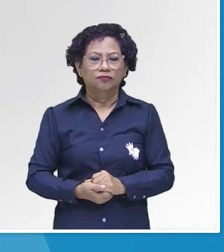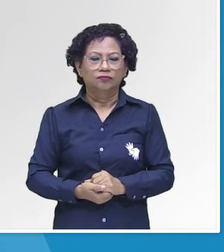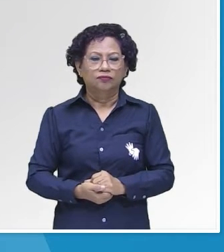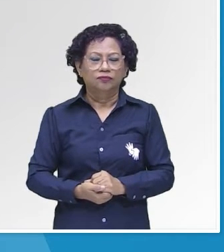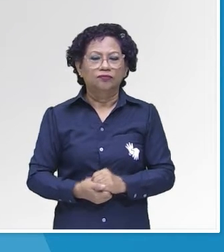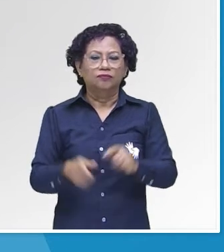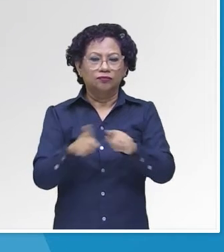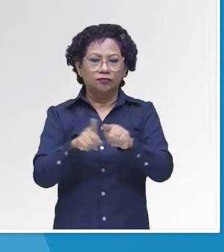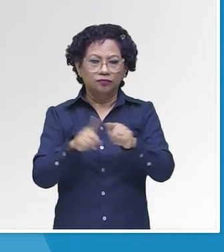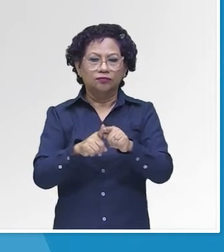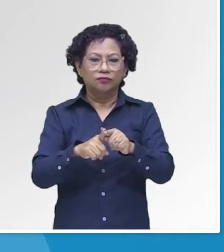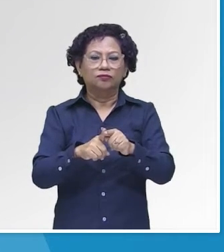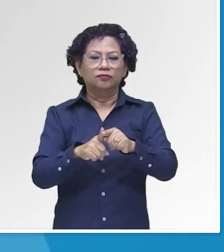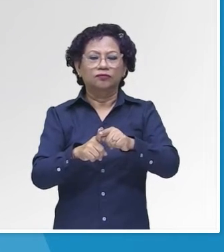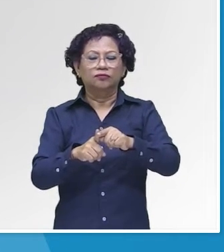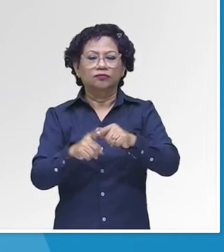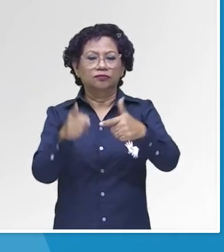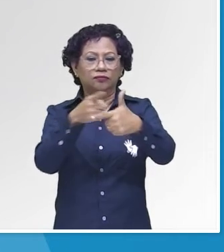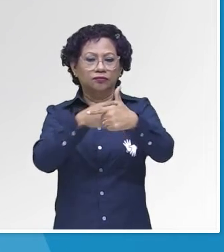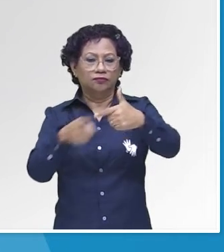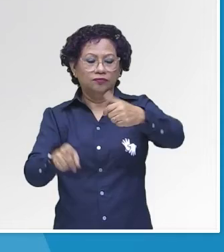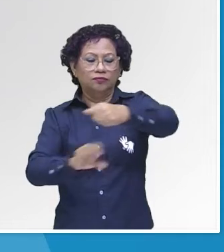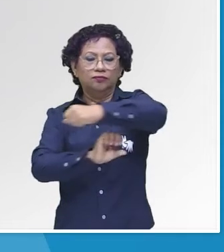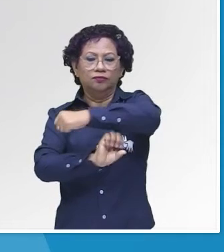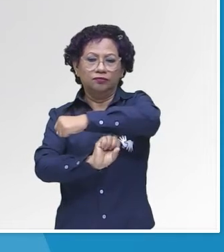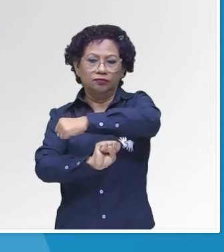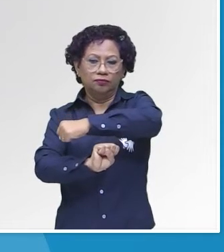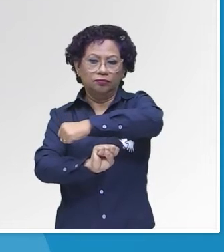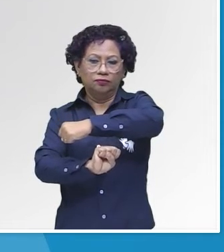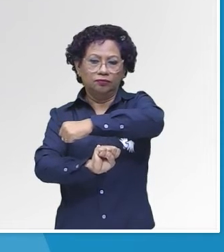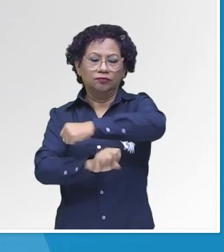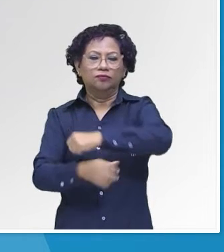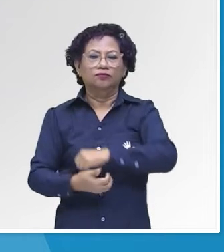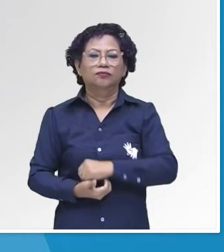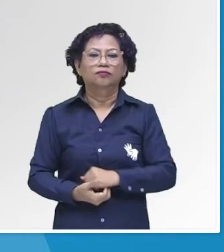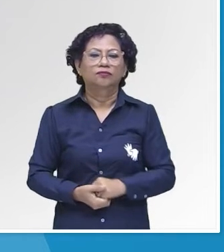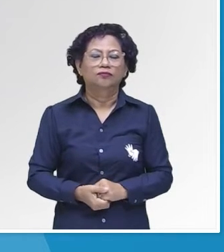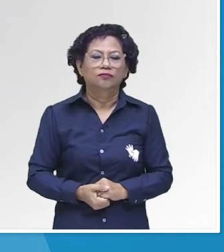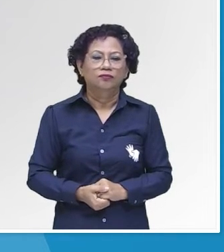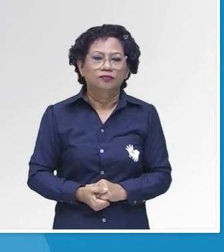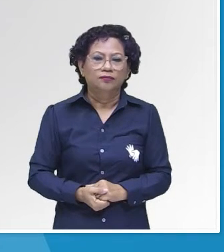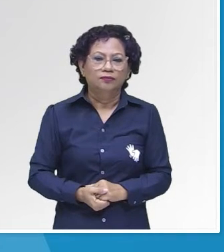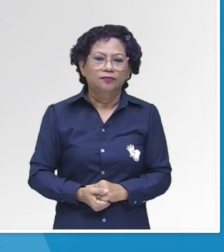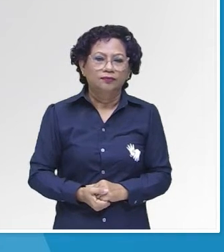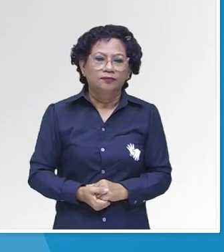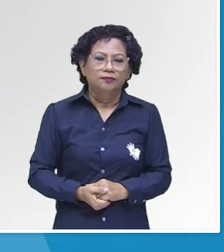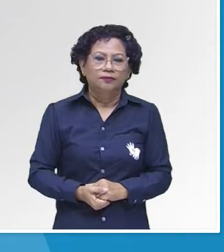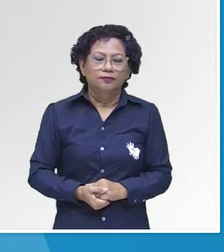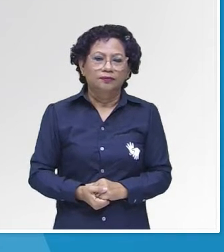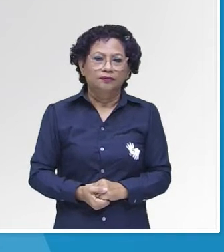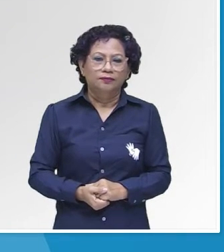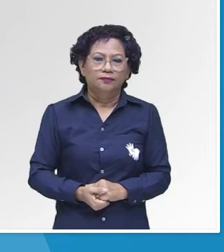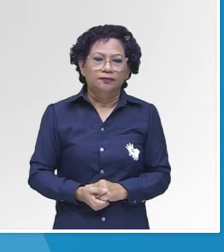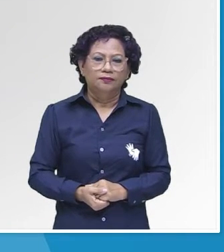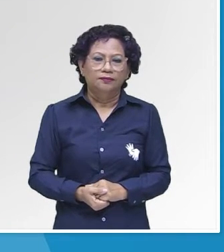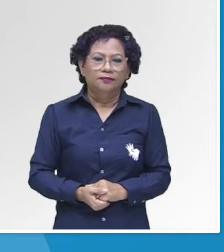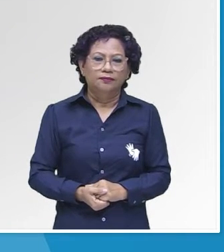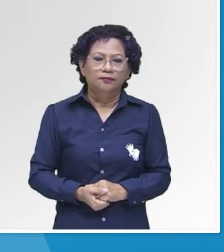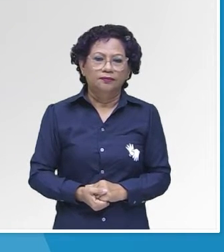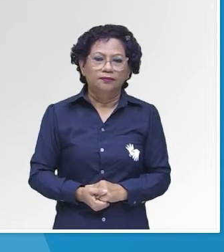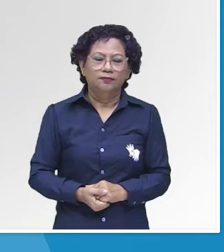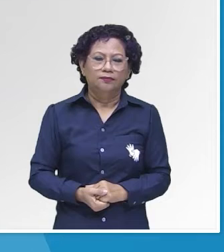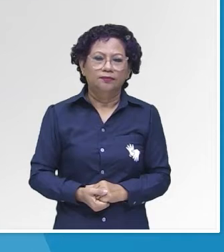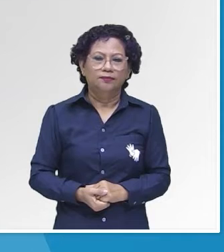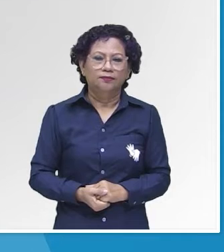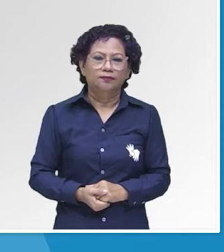também vamos aqui dividir esse resultado por quanto? Por 8. Tá bom? Então,